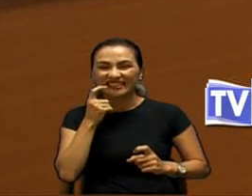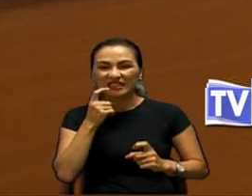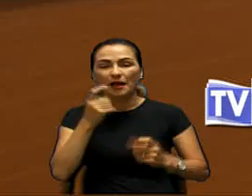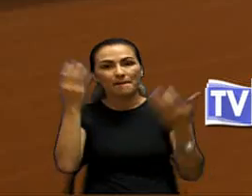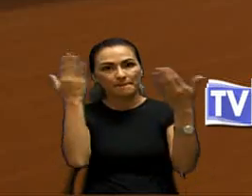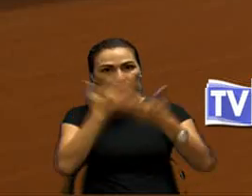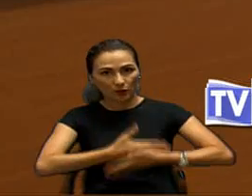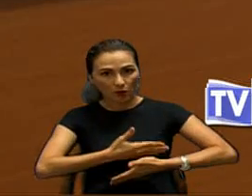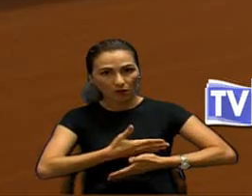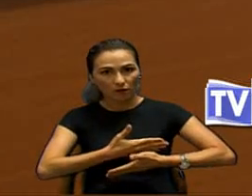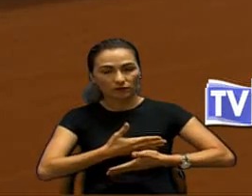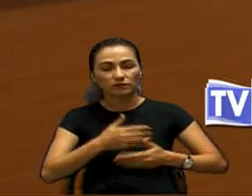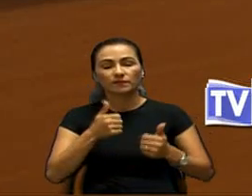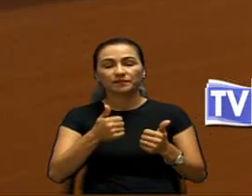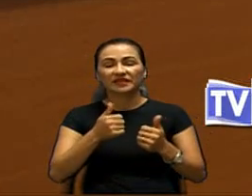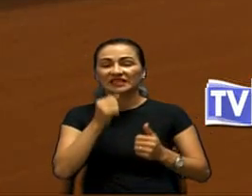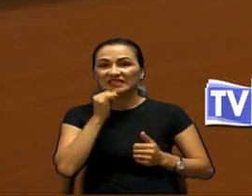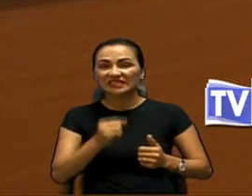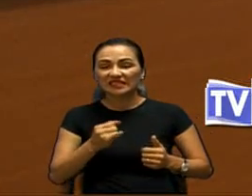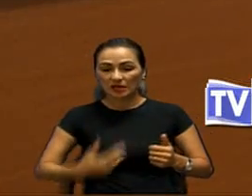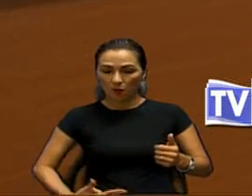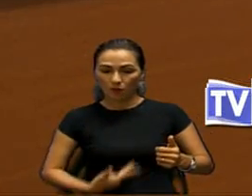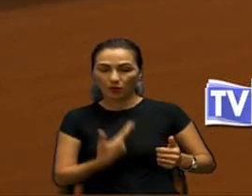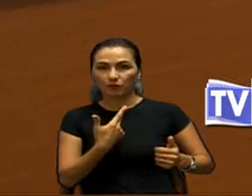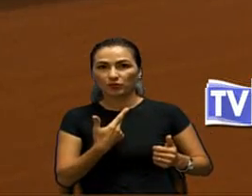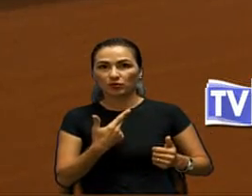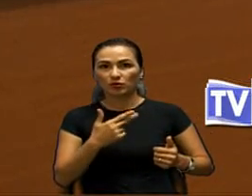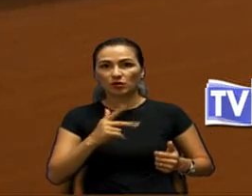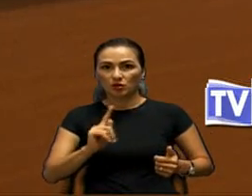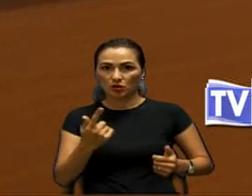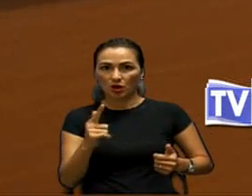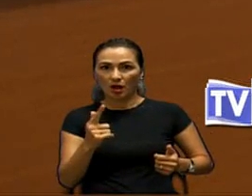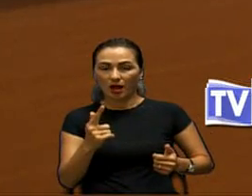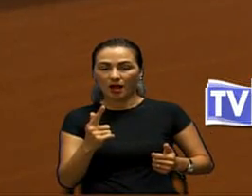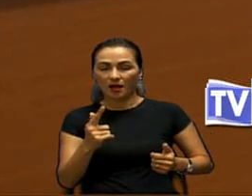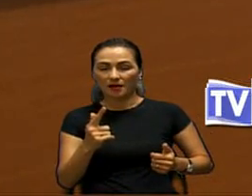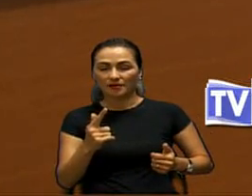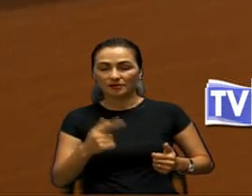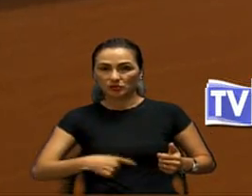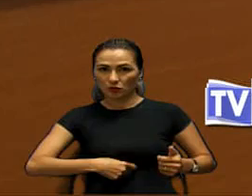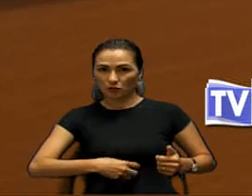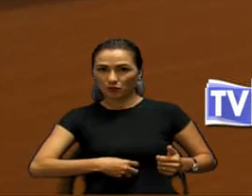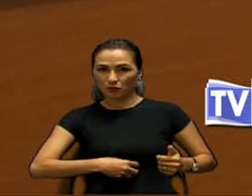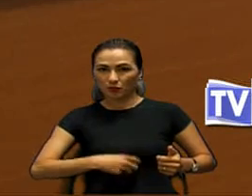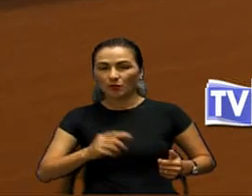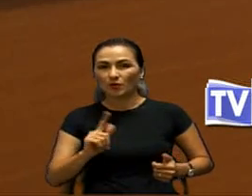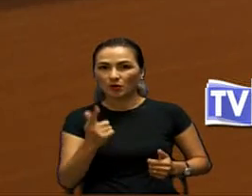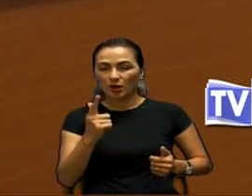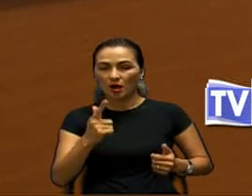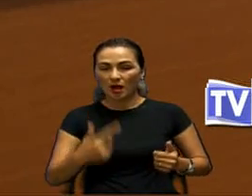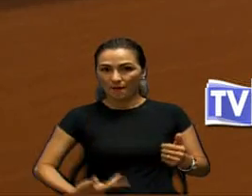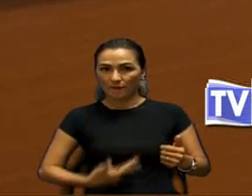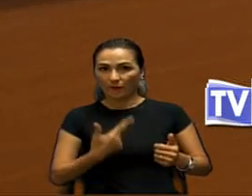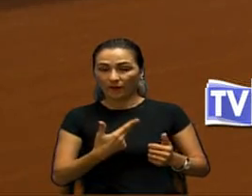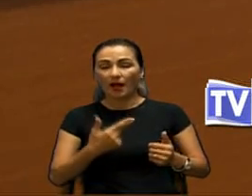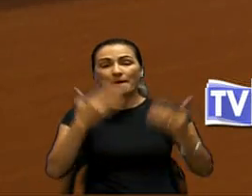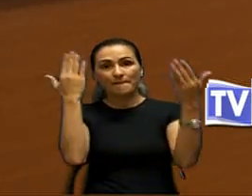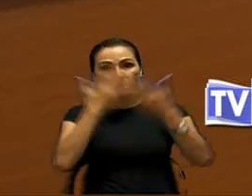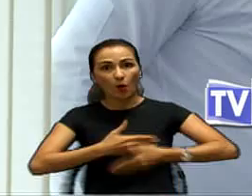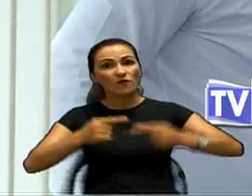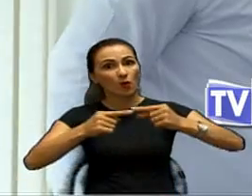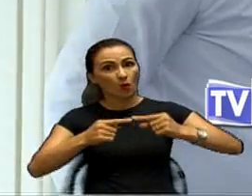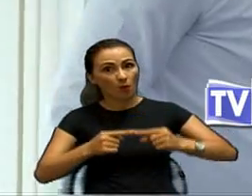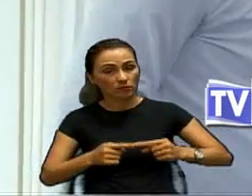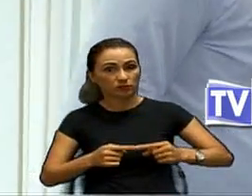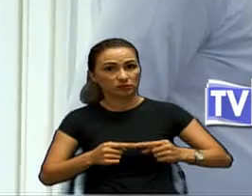é cirurgião gastro, ele vai fazer a prova de gastro. Mas por incrível que pareça, engenheiro Martinez, não, e por incrível que pareça, não tem o